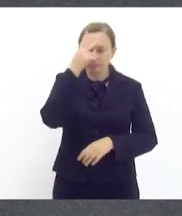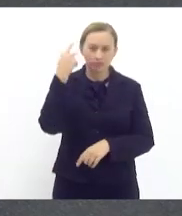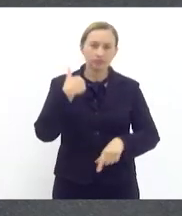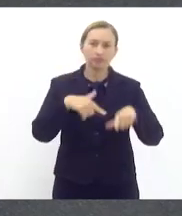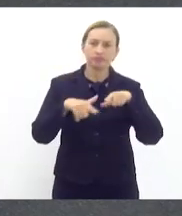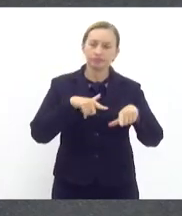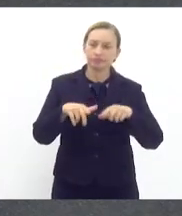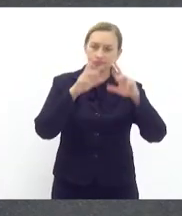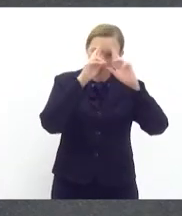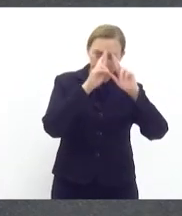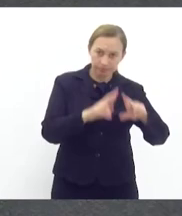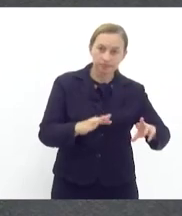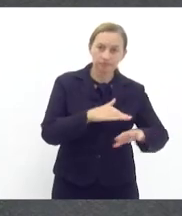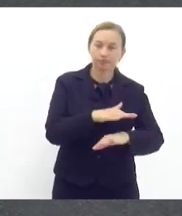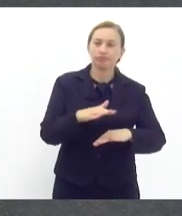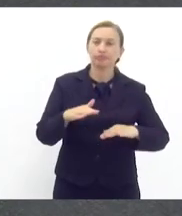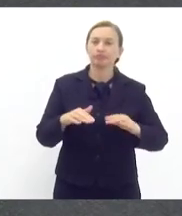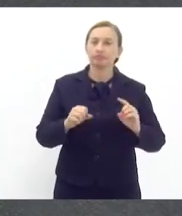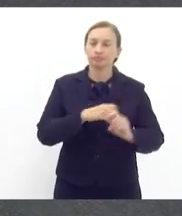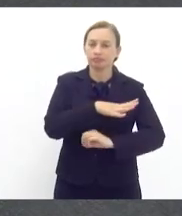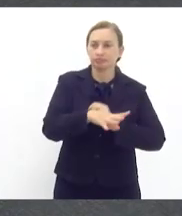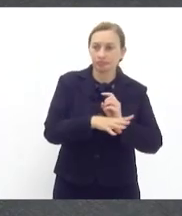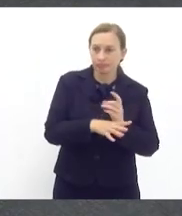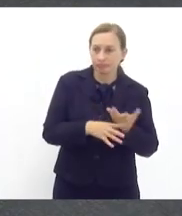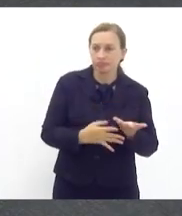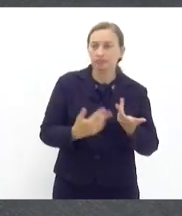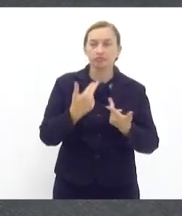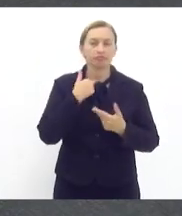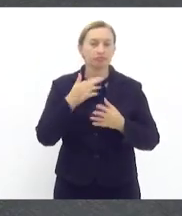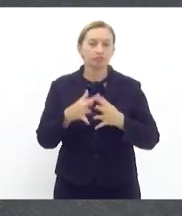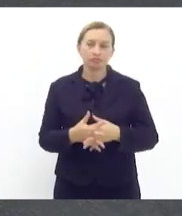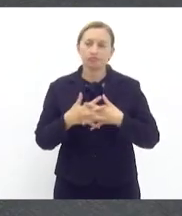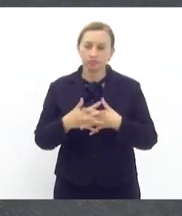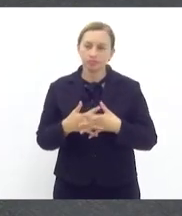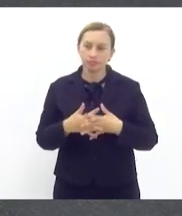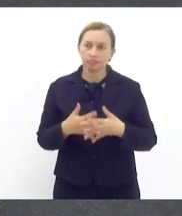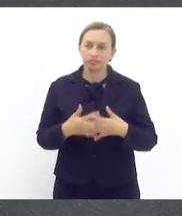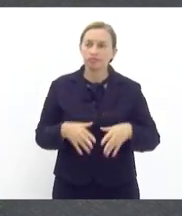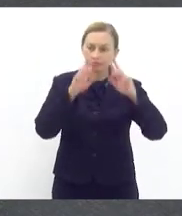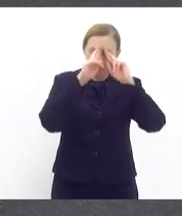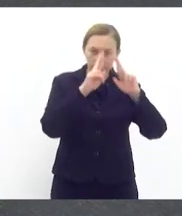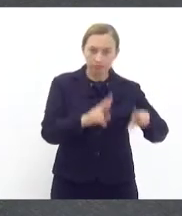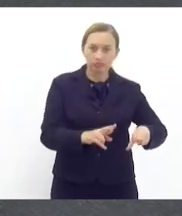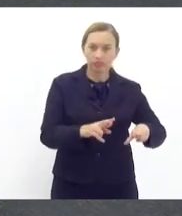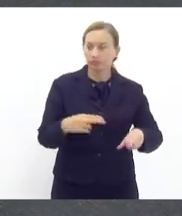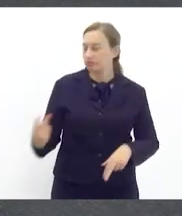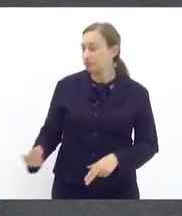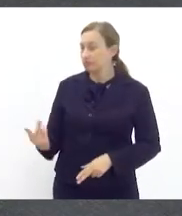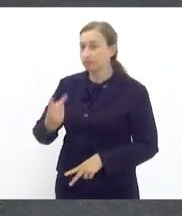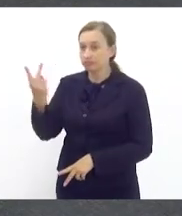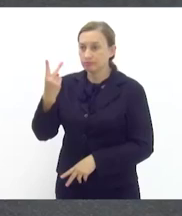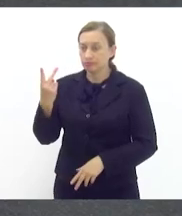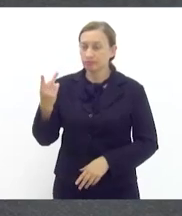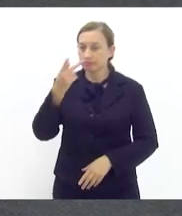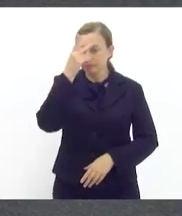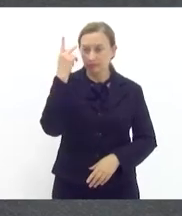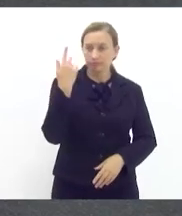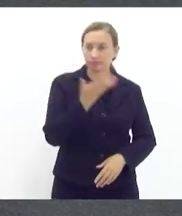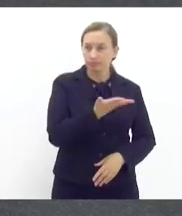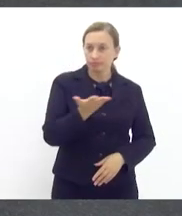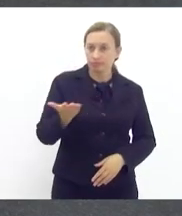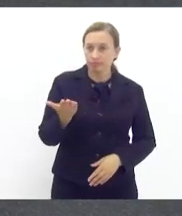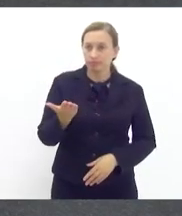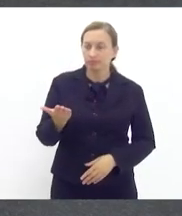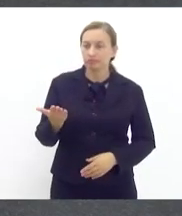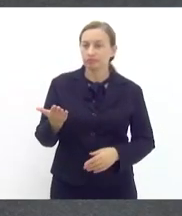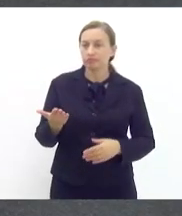respeito da sociedade mas não se pode confundir esse respeito e o valor dessas pessoas com